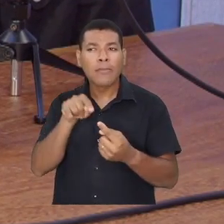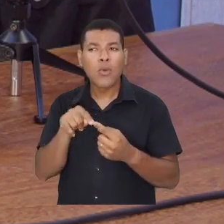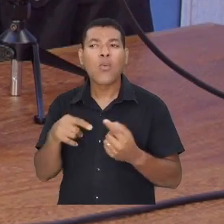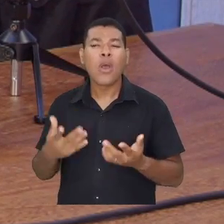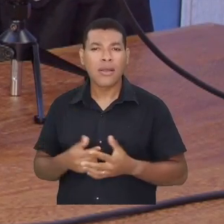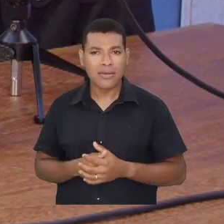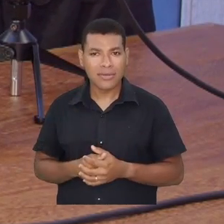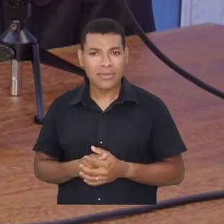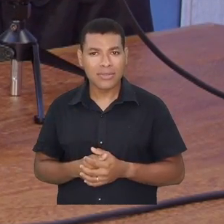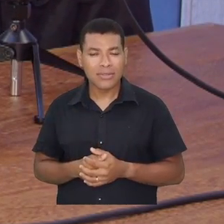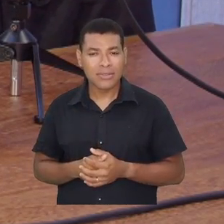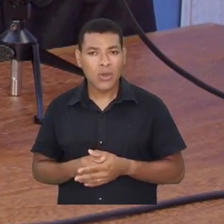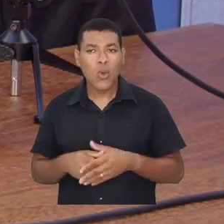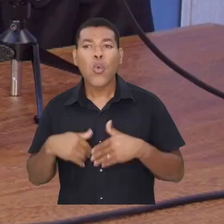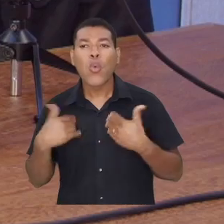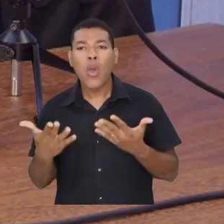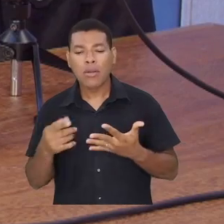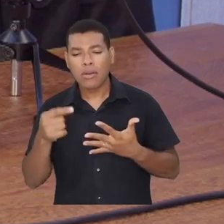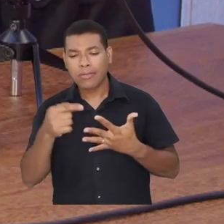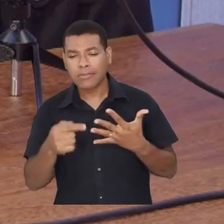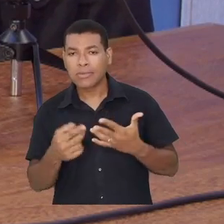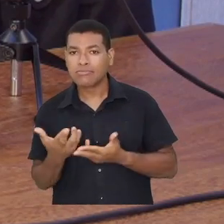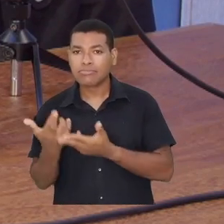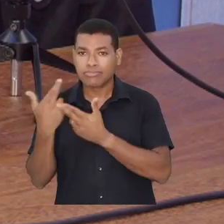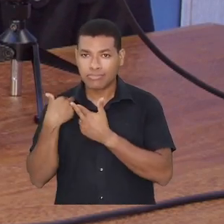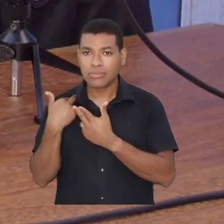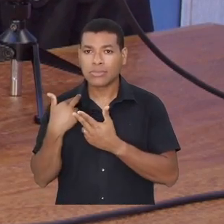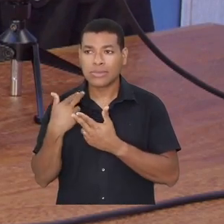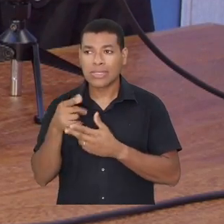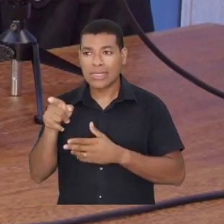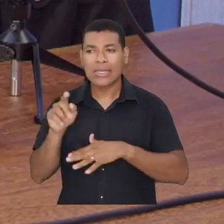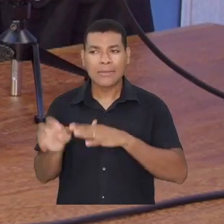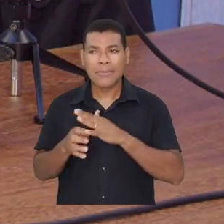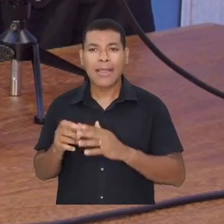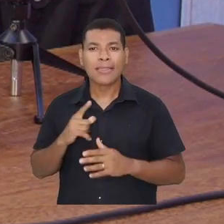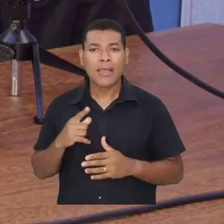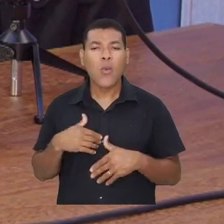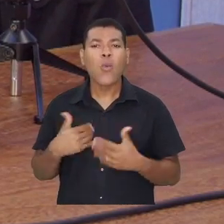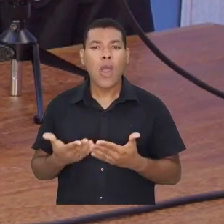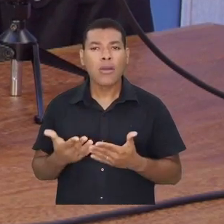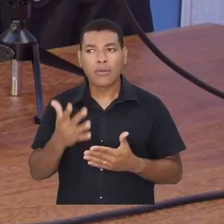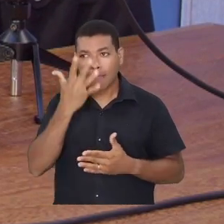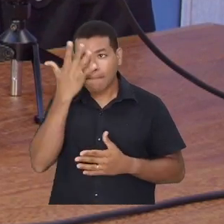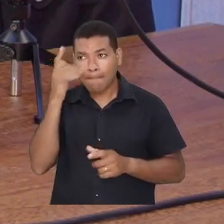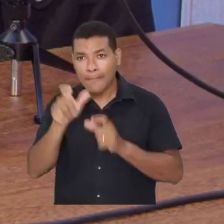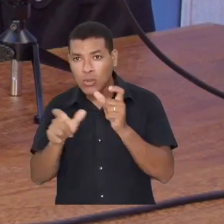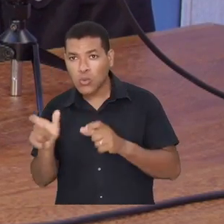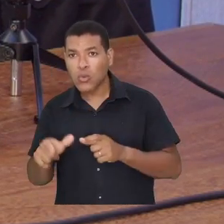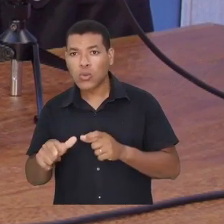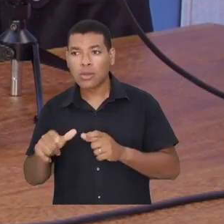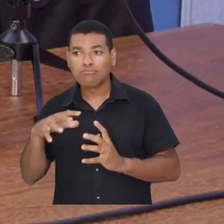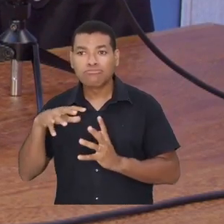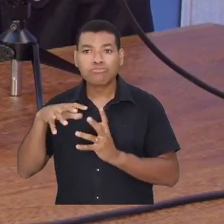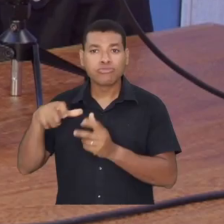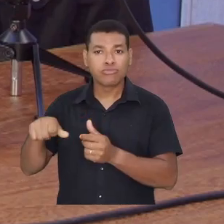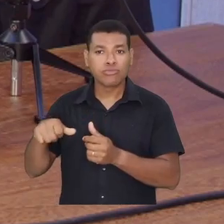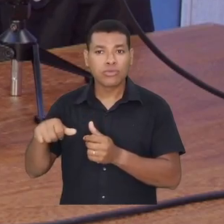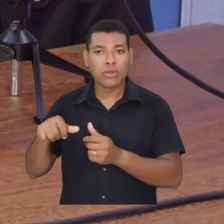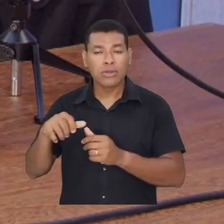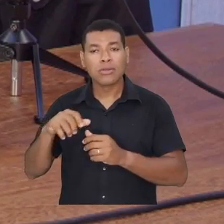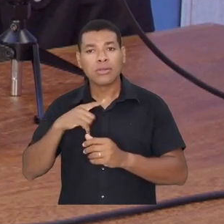né? Uhum. Então, quais são os compromissos que essa companhia tem? Uhum. Com as pessoas, com o planeta,